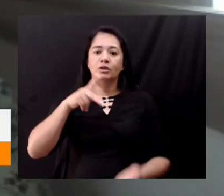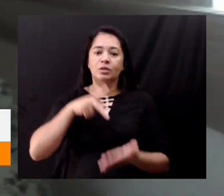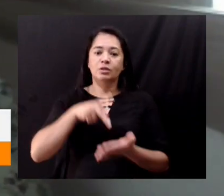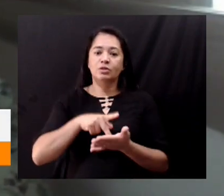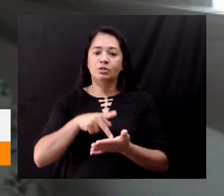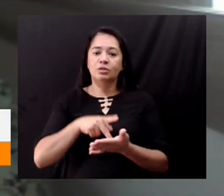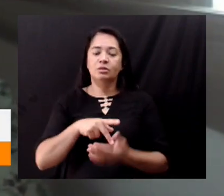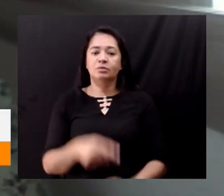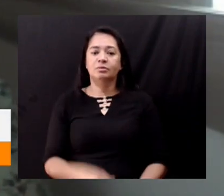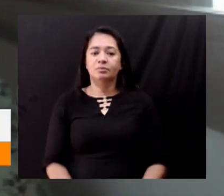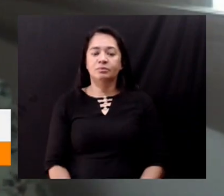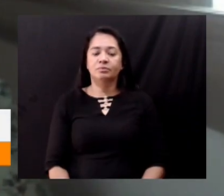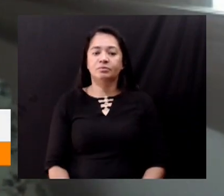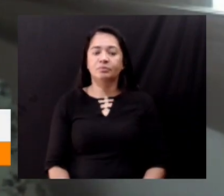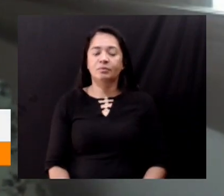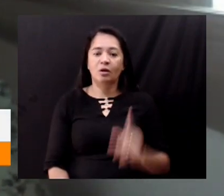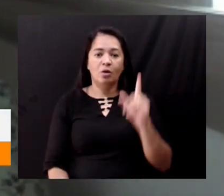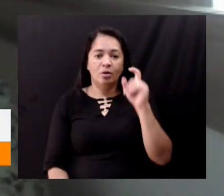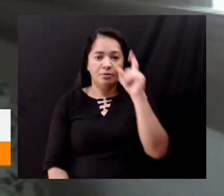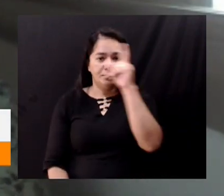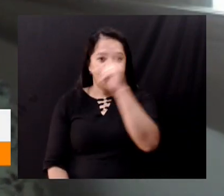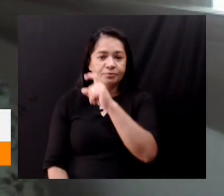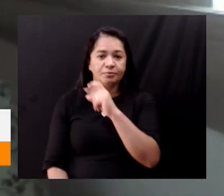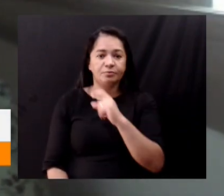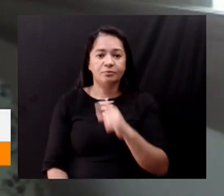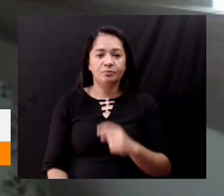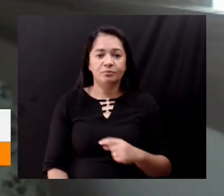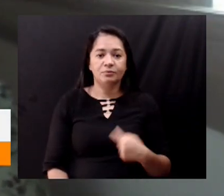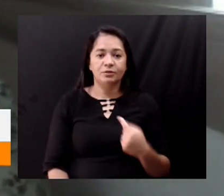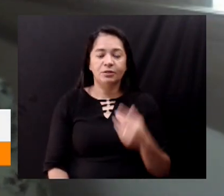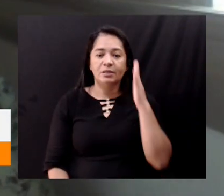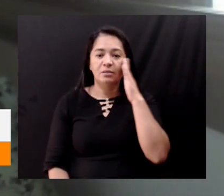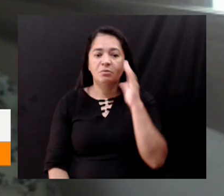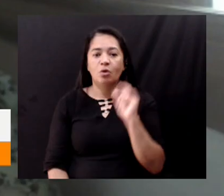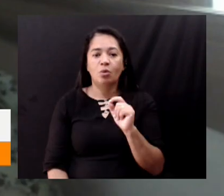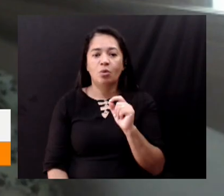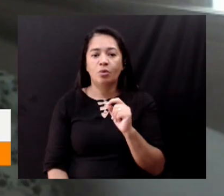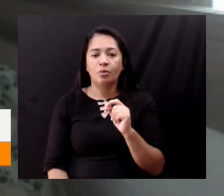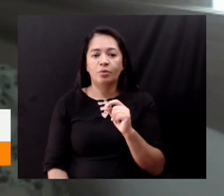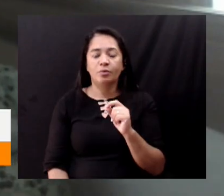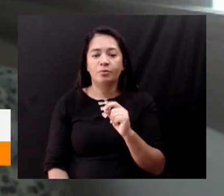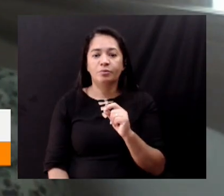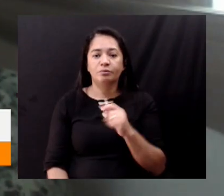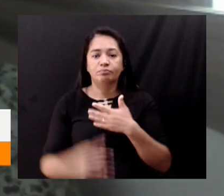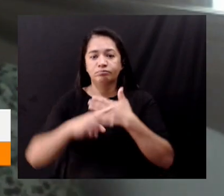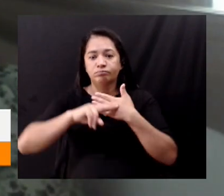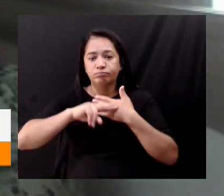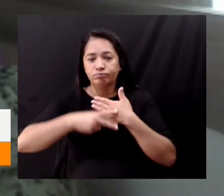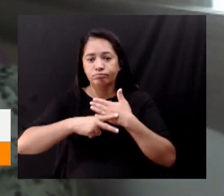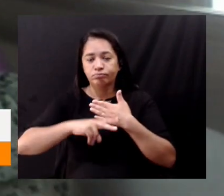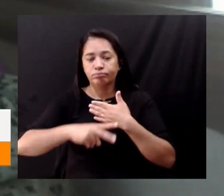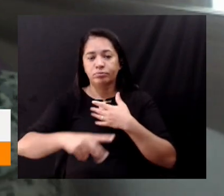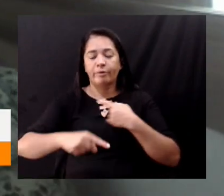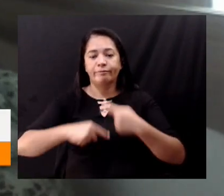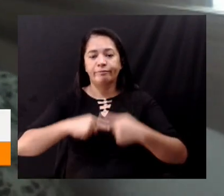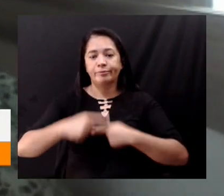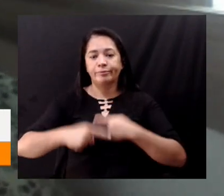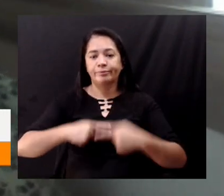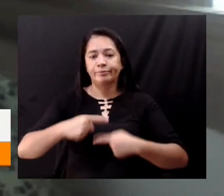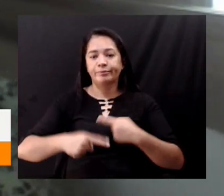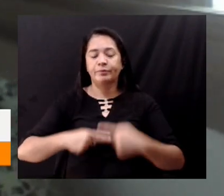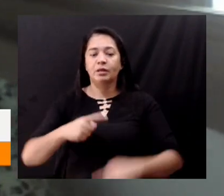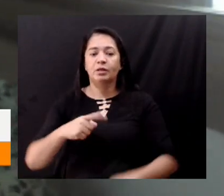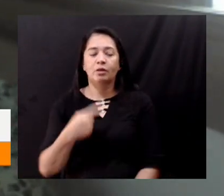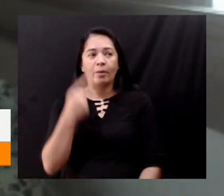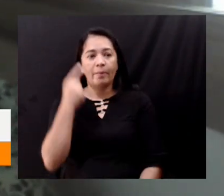essa dificuldade e a gente sabe que acaba se tornando cíclico. Quando a gente pensa, né, como assim